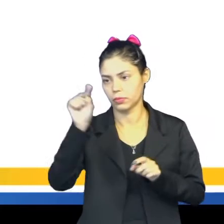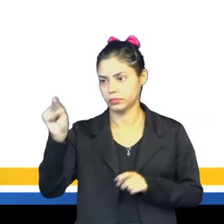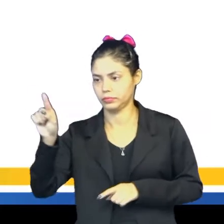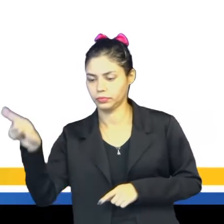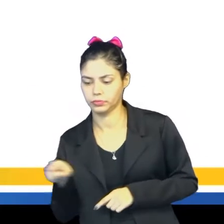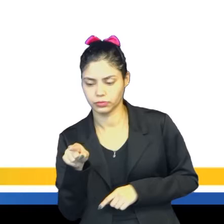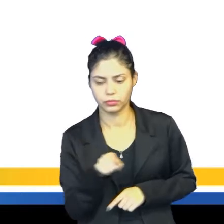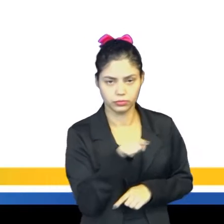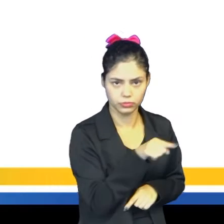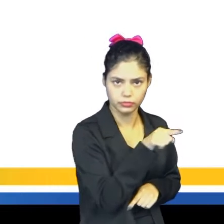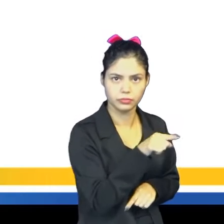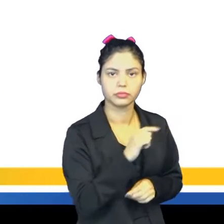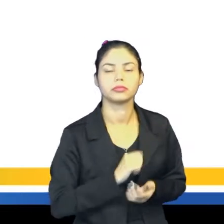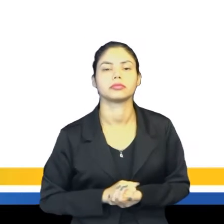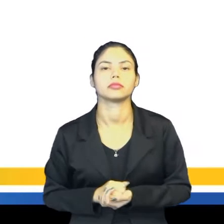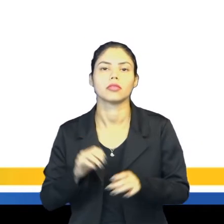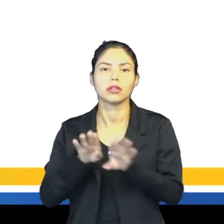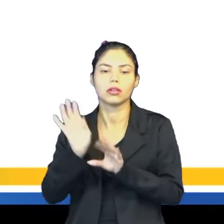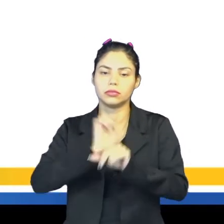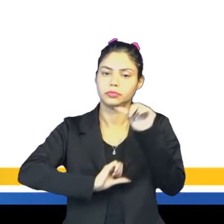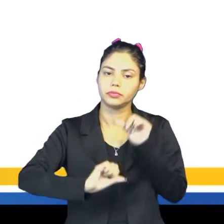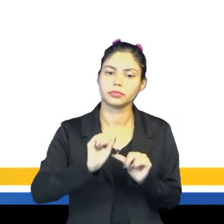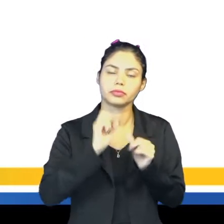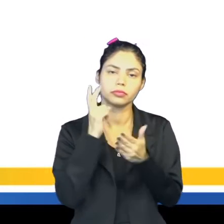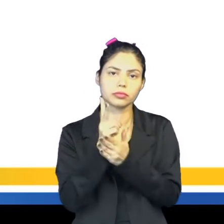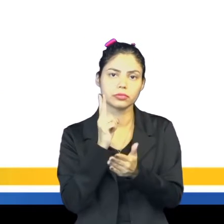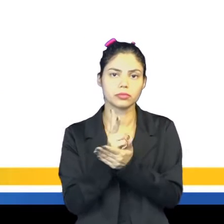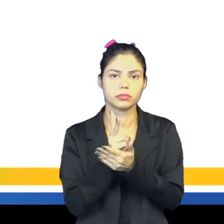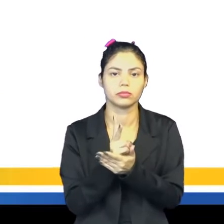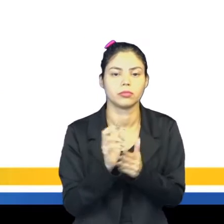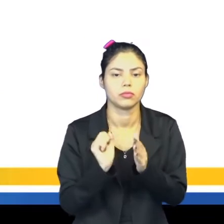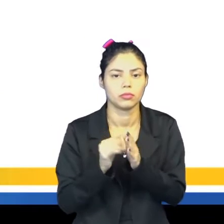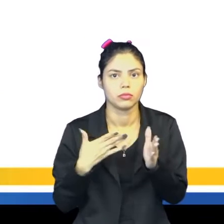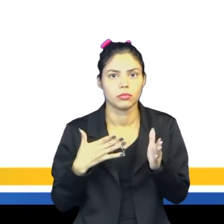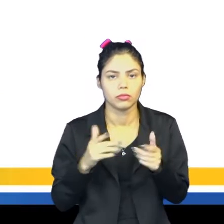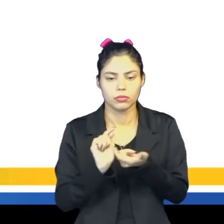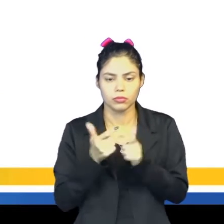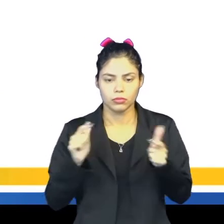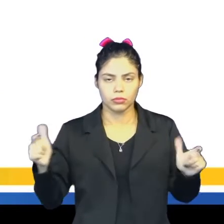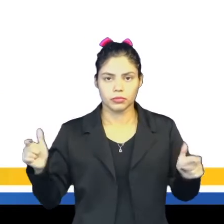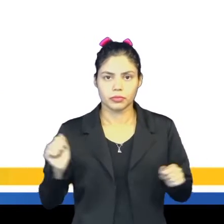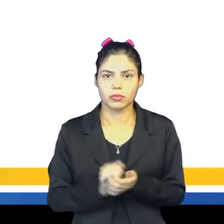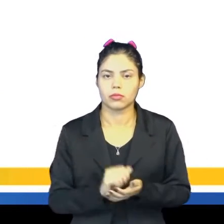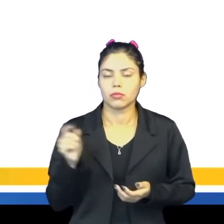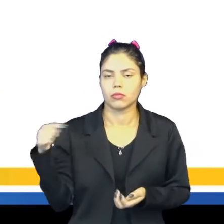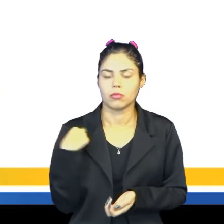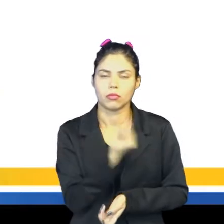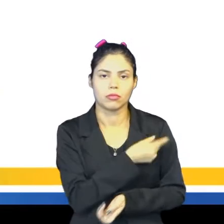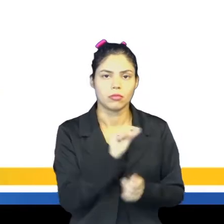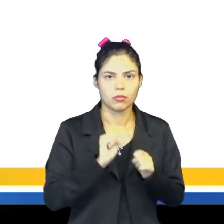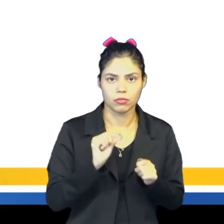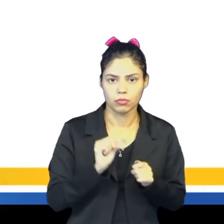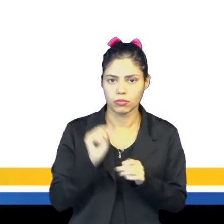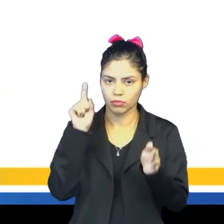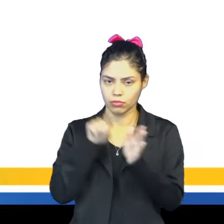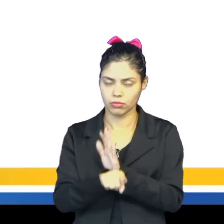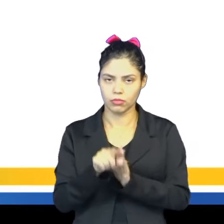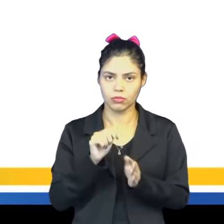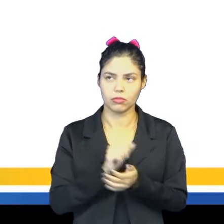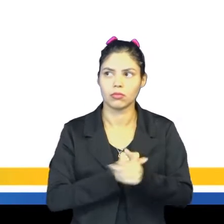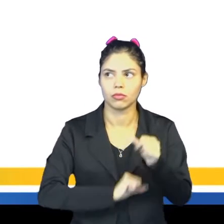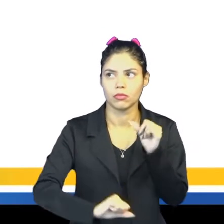é a transformação, tá? Quando a transformação é muito grande, o que é que a gente faz? Uma